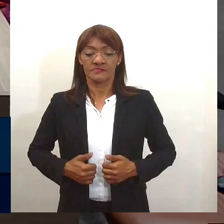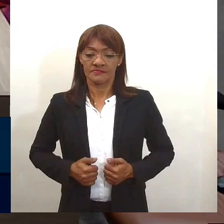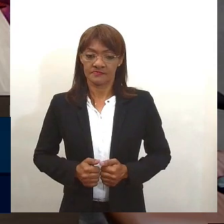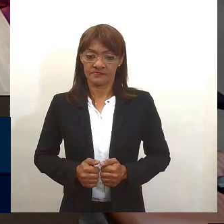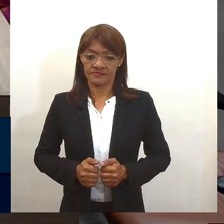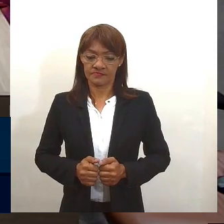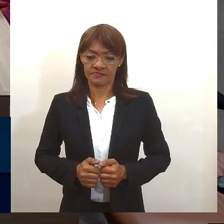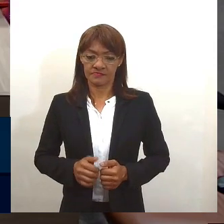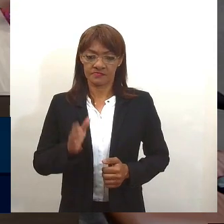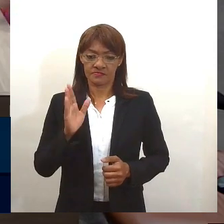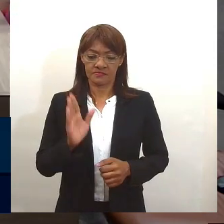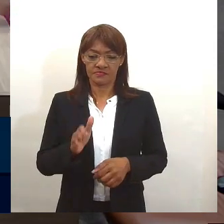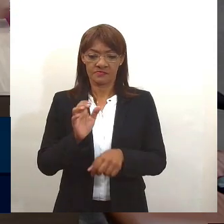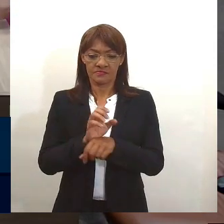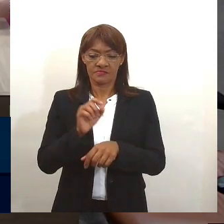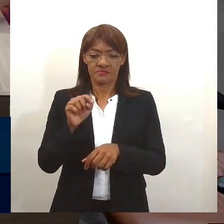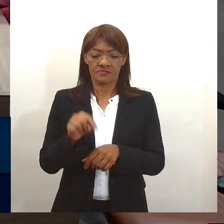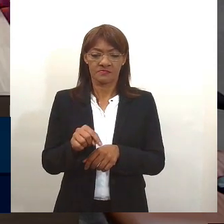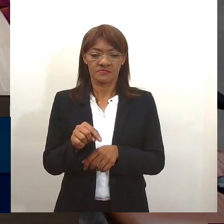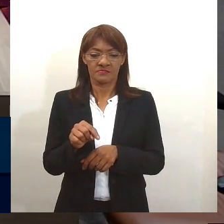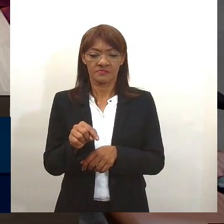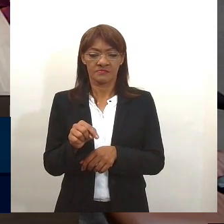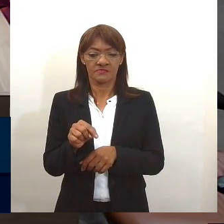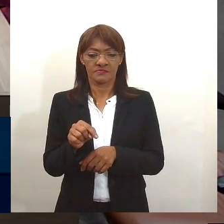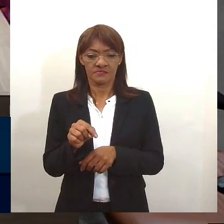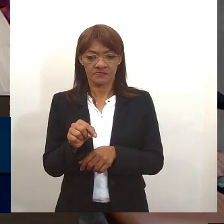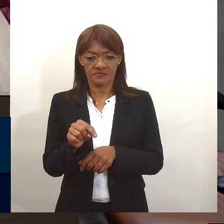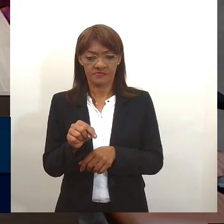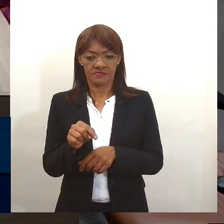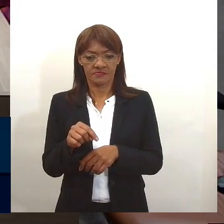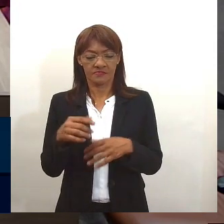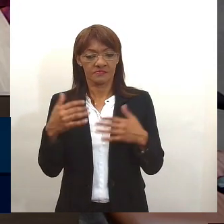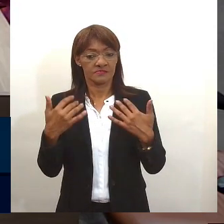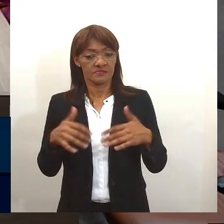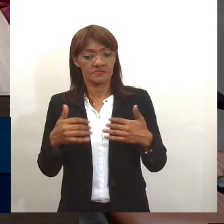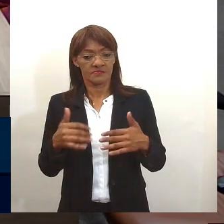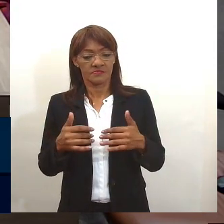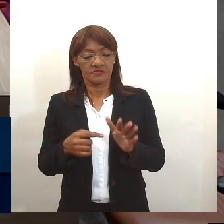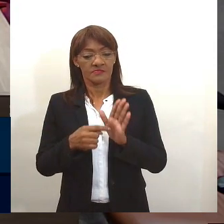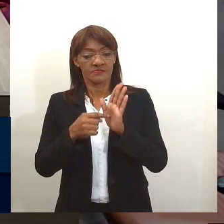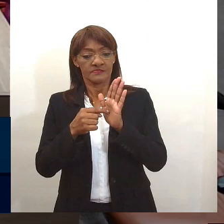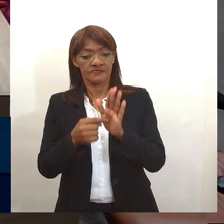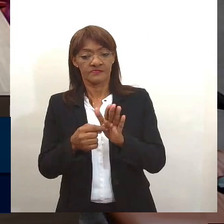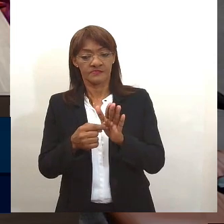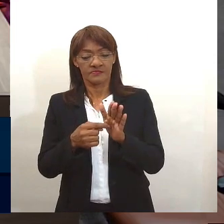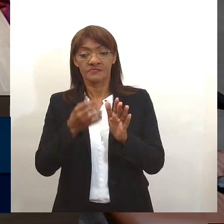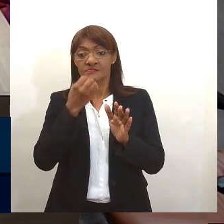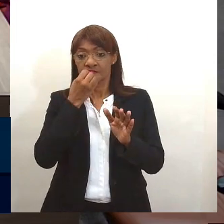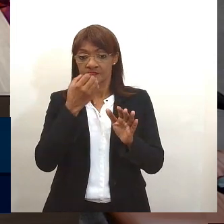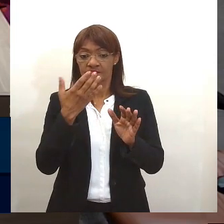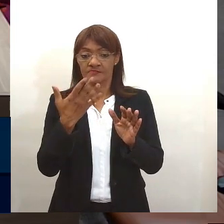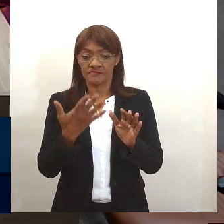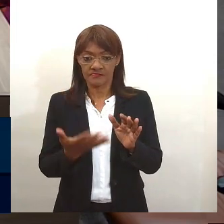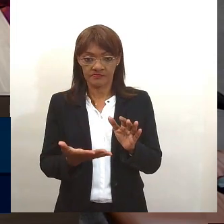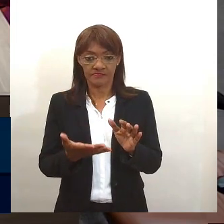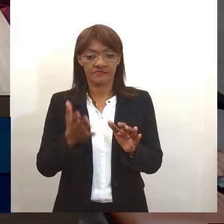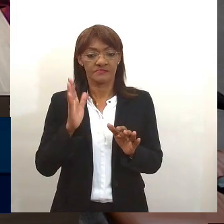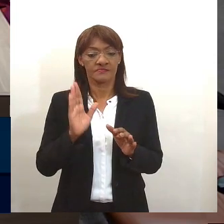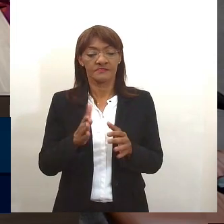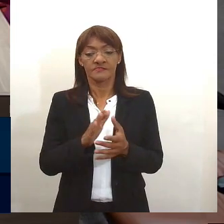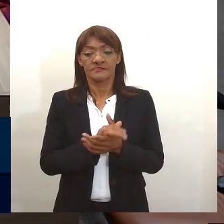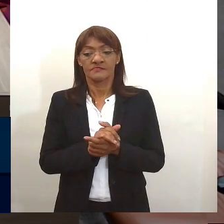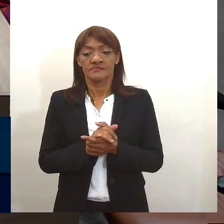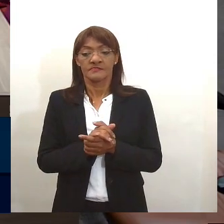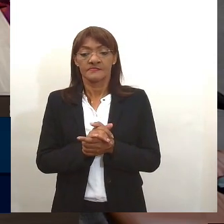né, uma situação, como foi apresentada, boa, assim, o que é está sendo feito na garantia